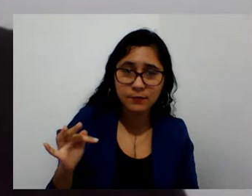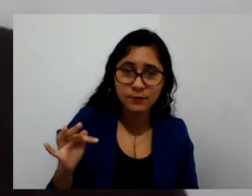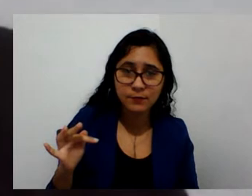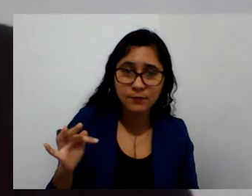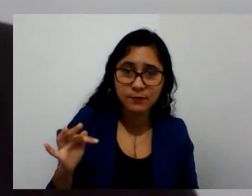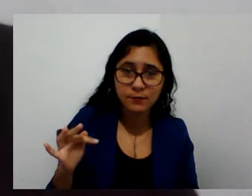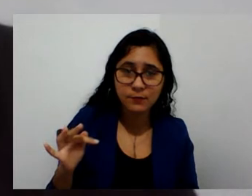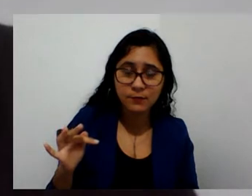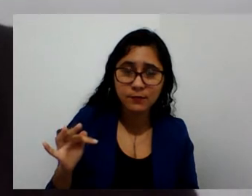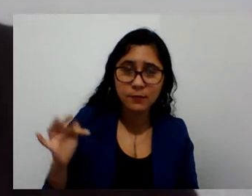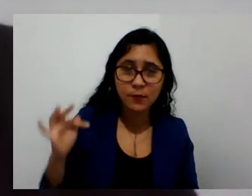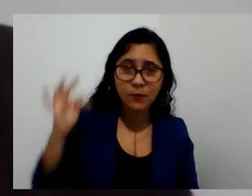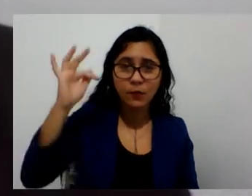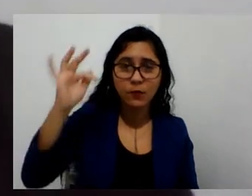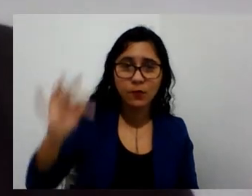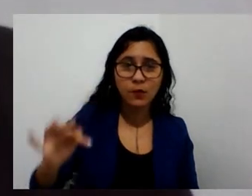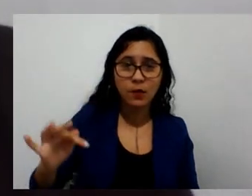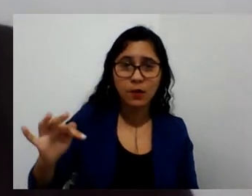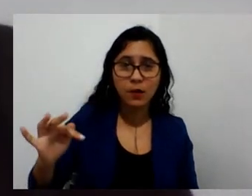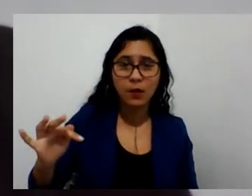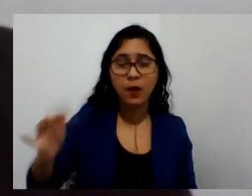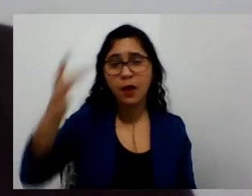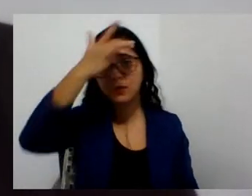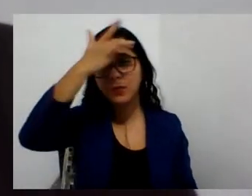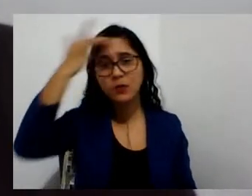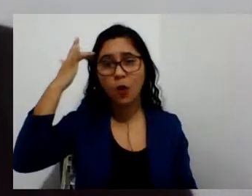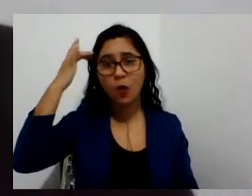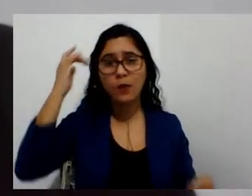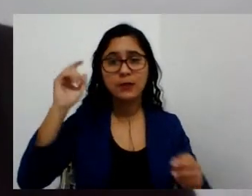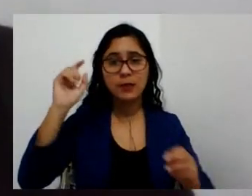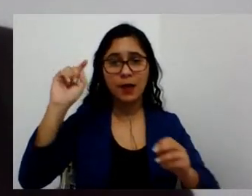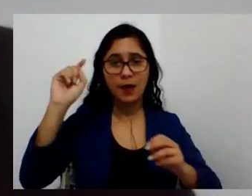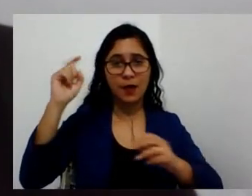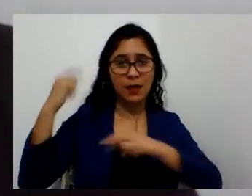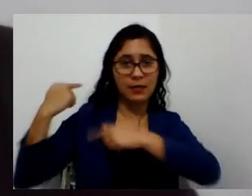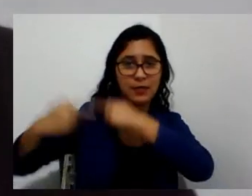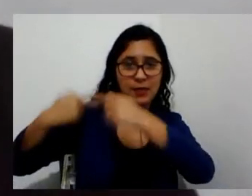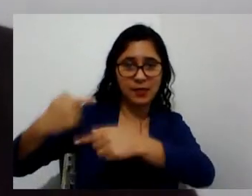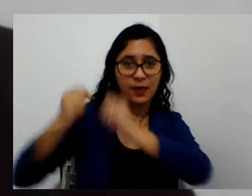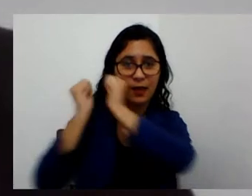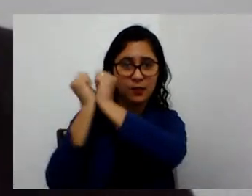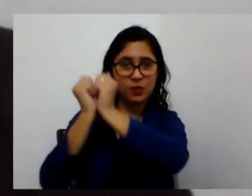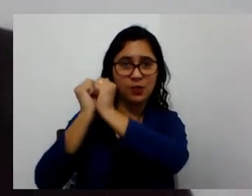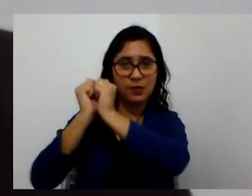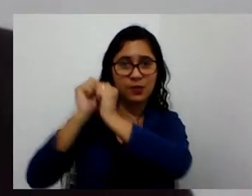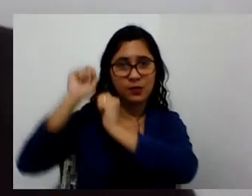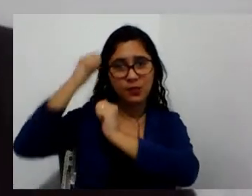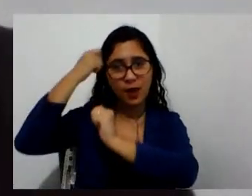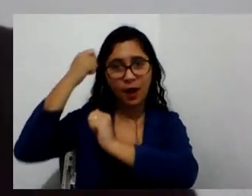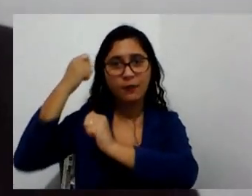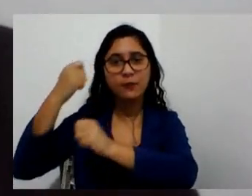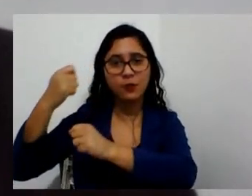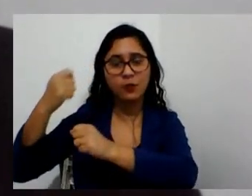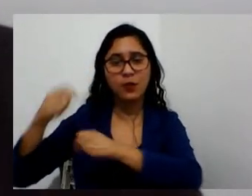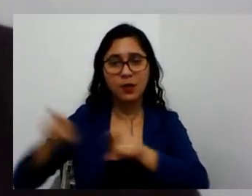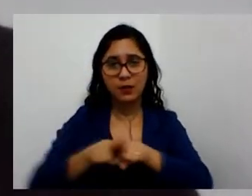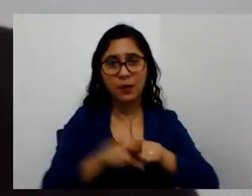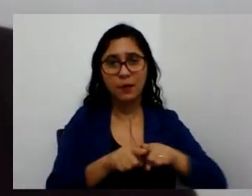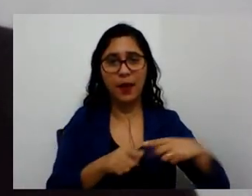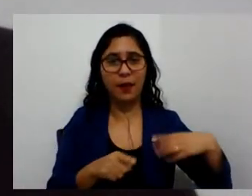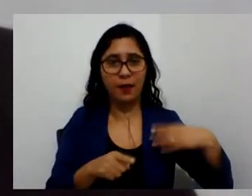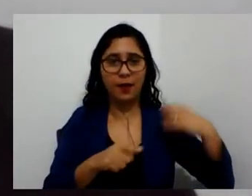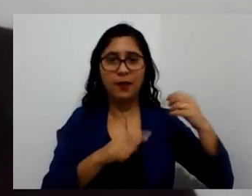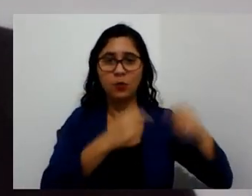os filhos dos descendentes de escravos e os filhos dos descendentes de donos de escravos poderão sentar junto à